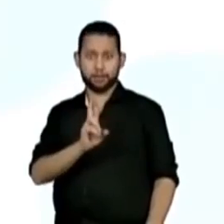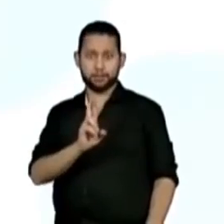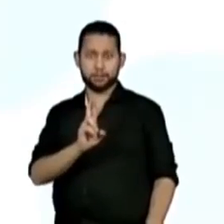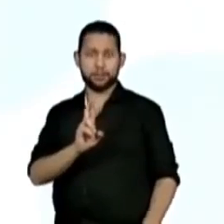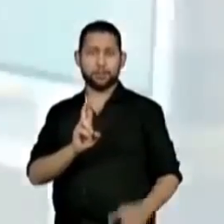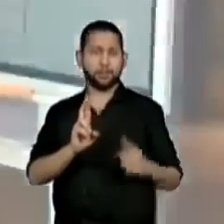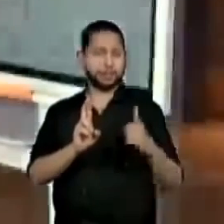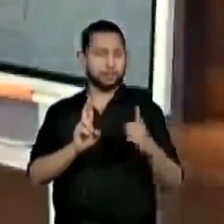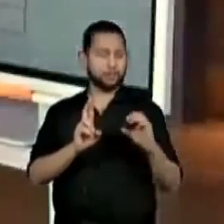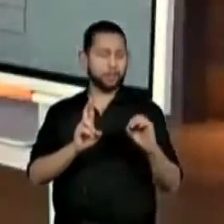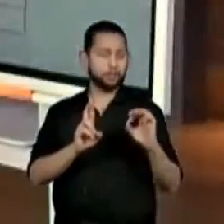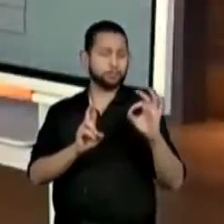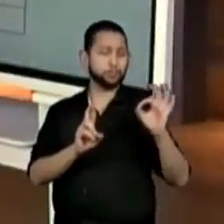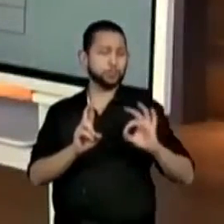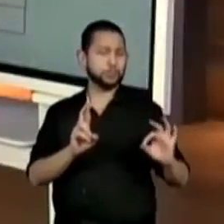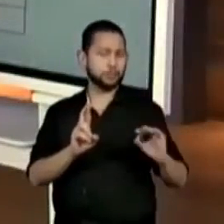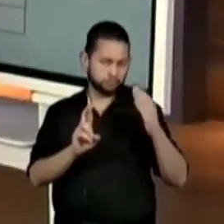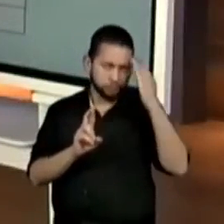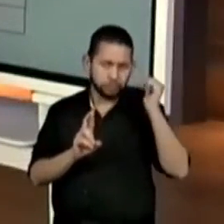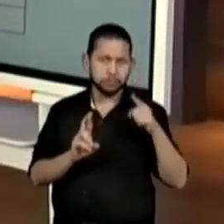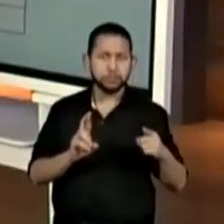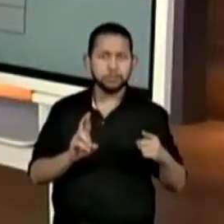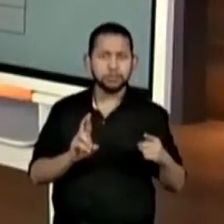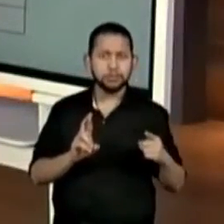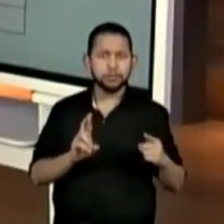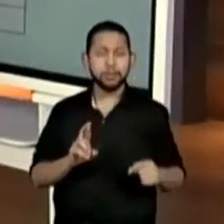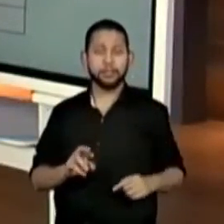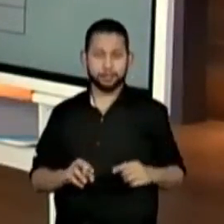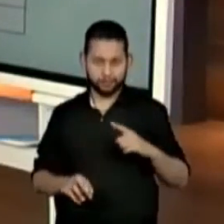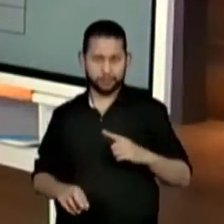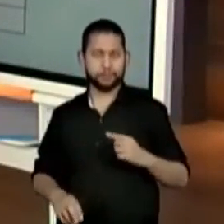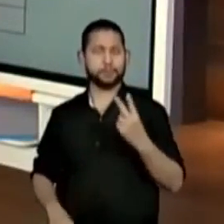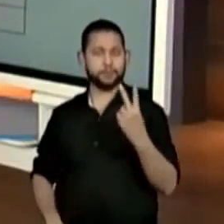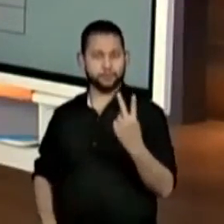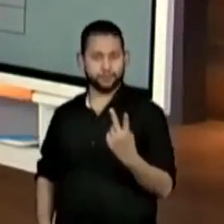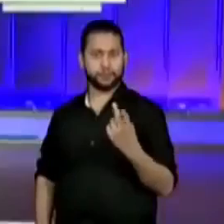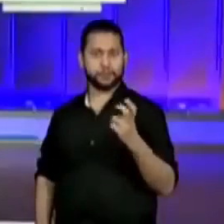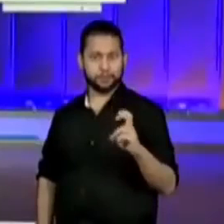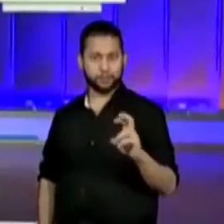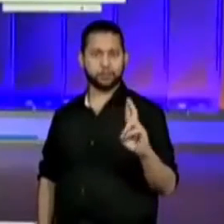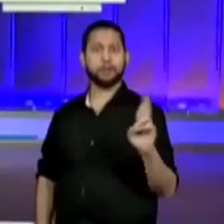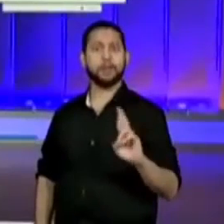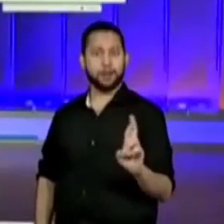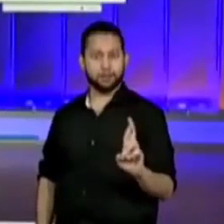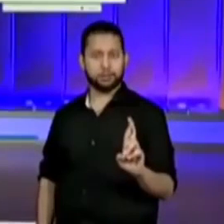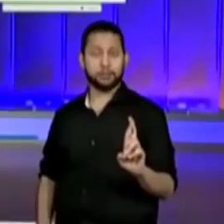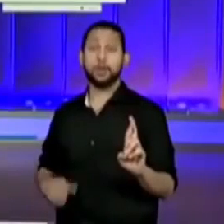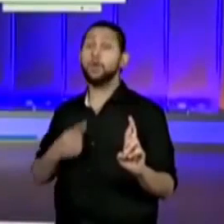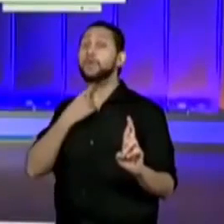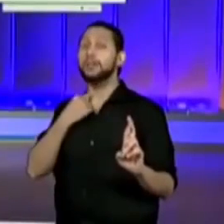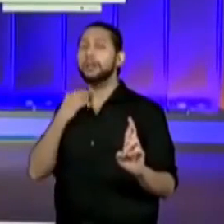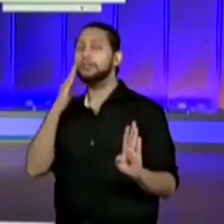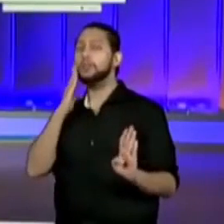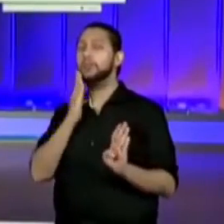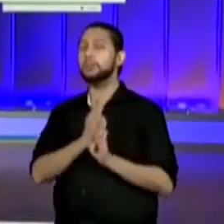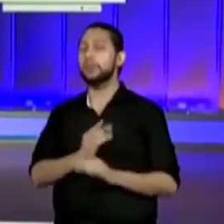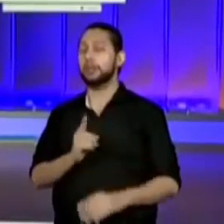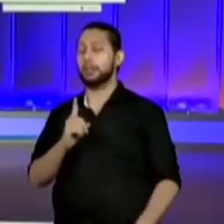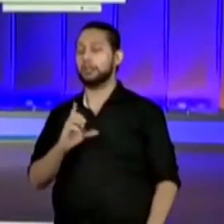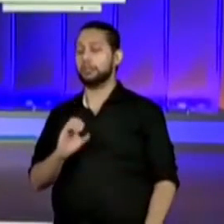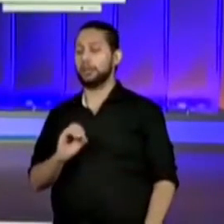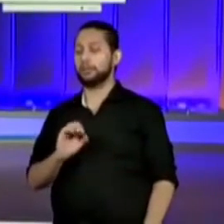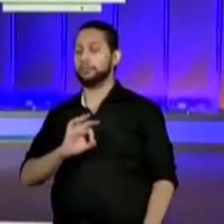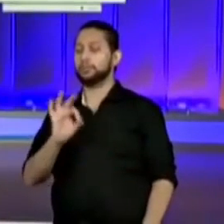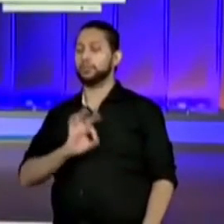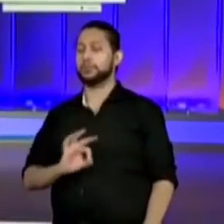25 como que eu faço para saber 10 10% de R 25 que que eu devo fazer eu